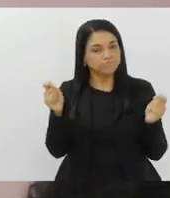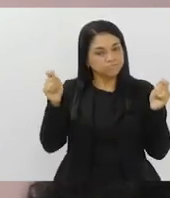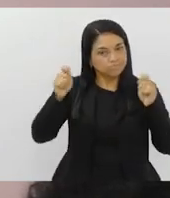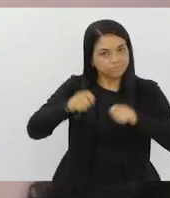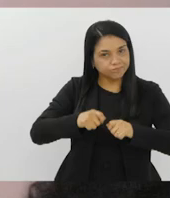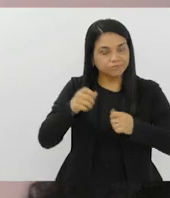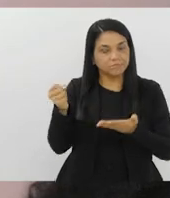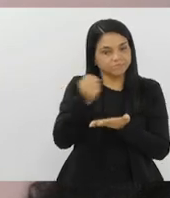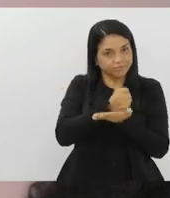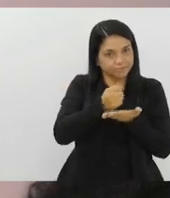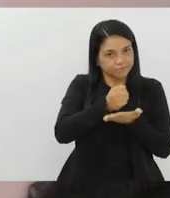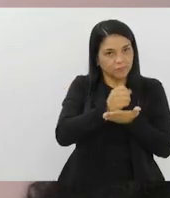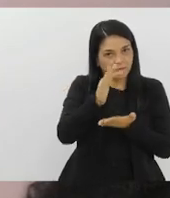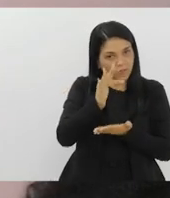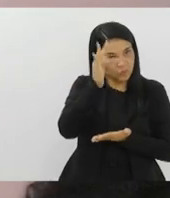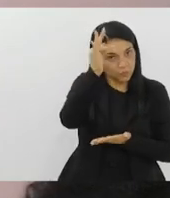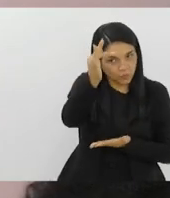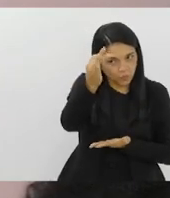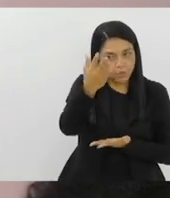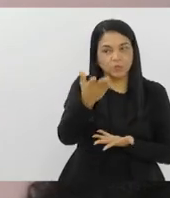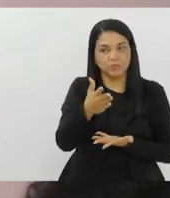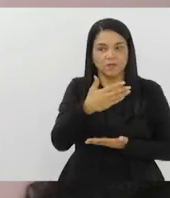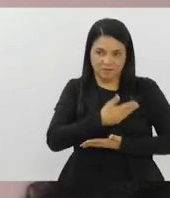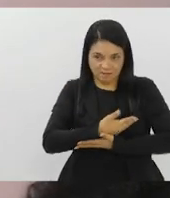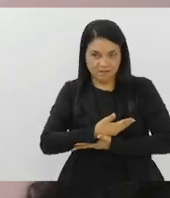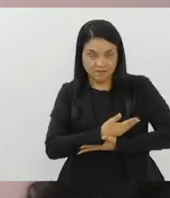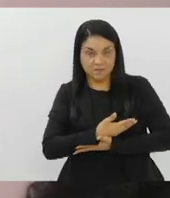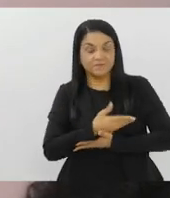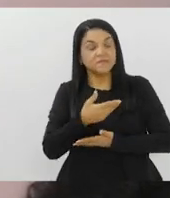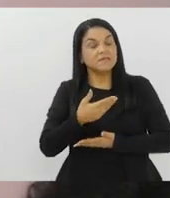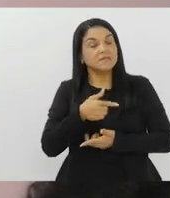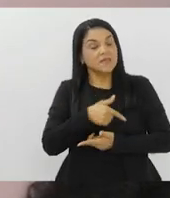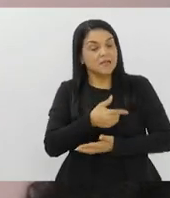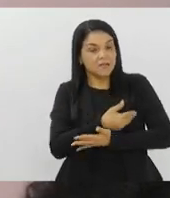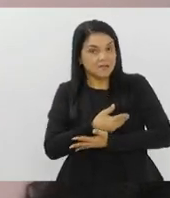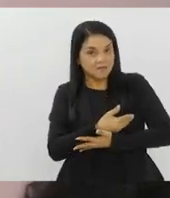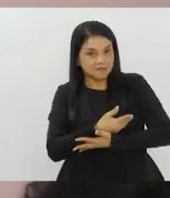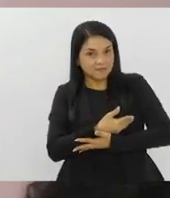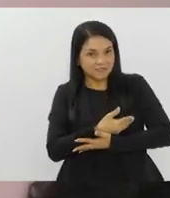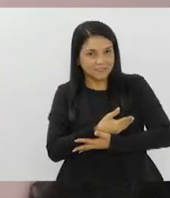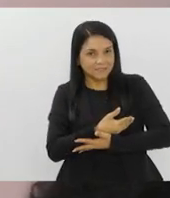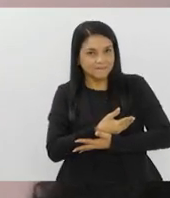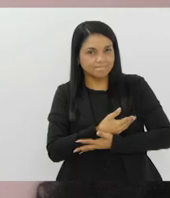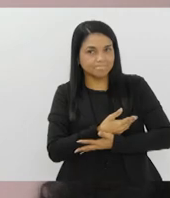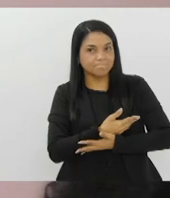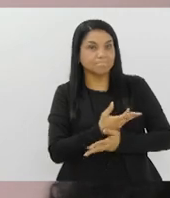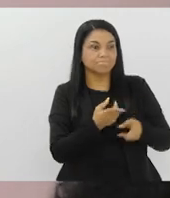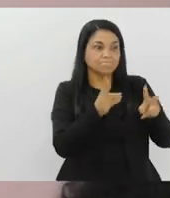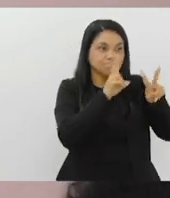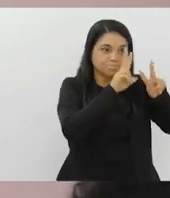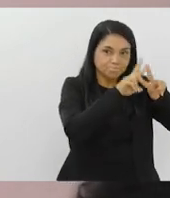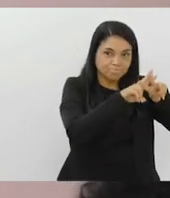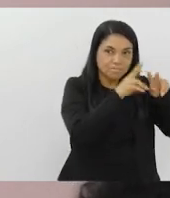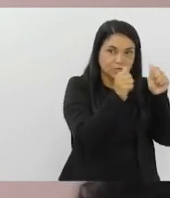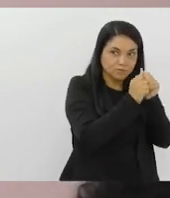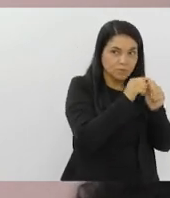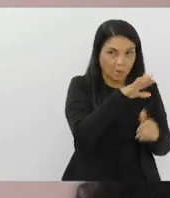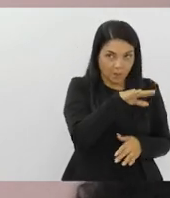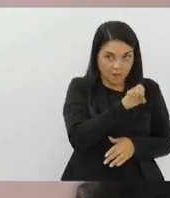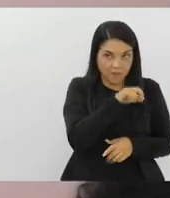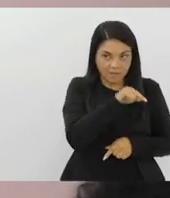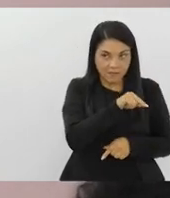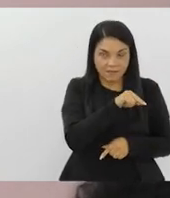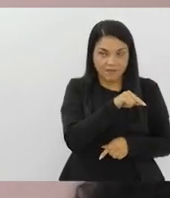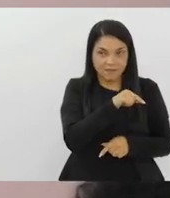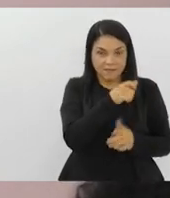empregabilidade para essa criança lá na frente. Então, essa criança que está, entre aspas, privada da sua liberdade também,